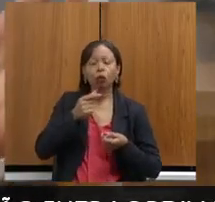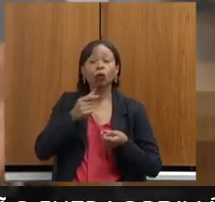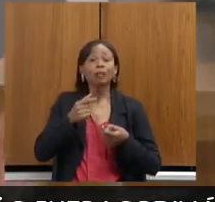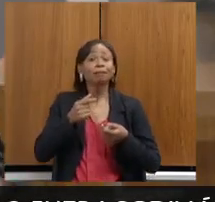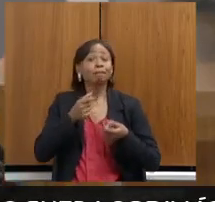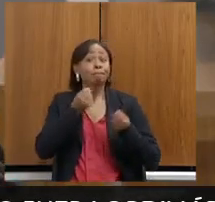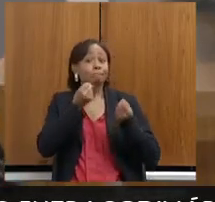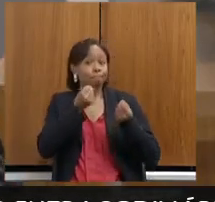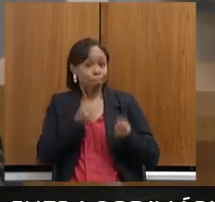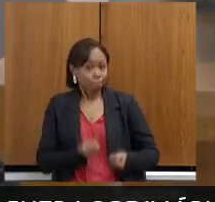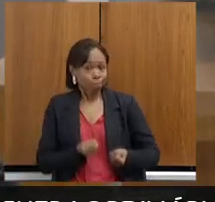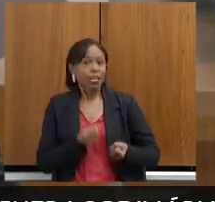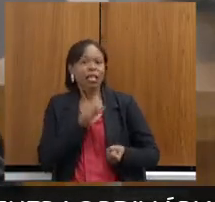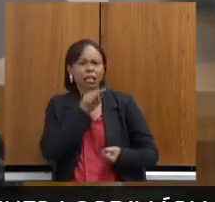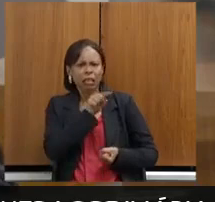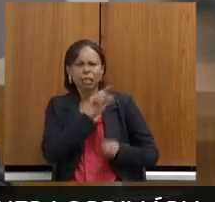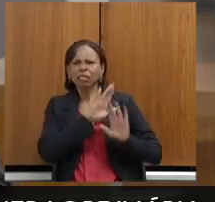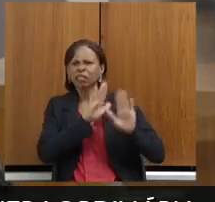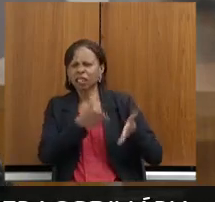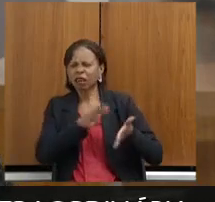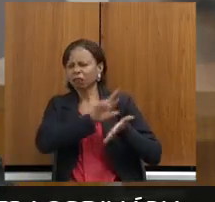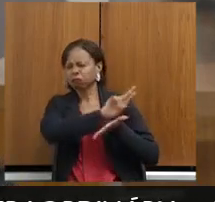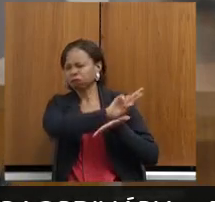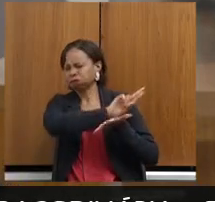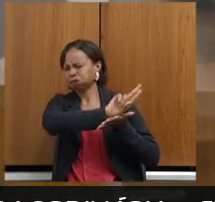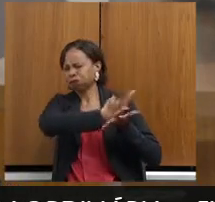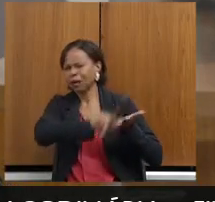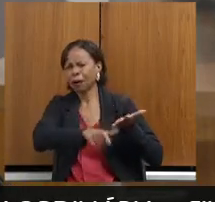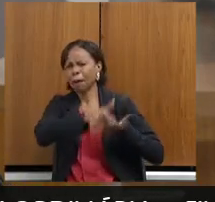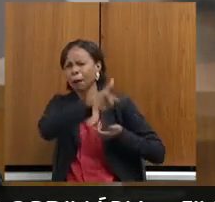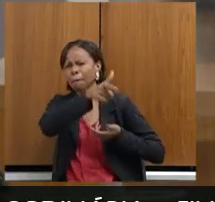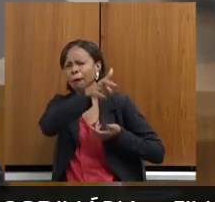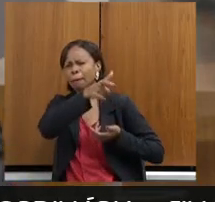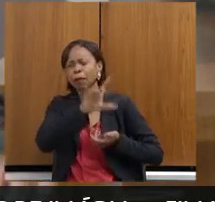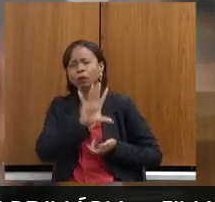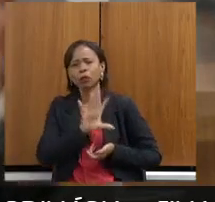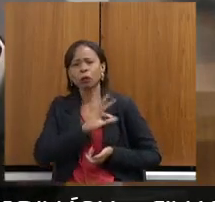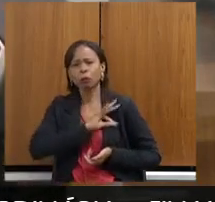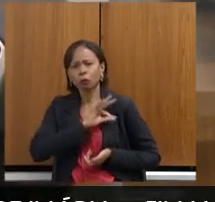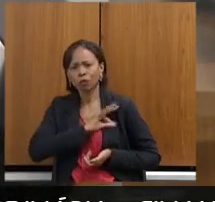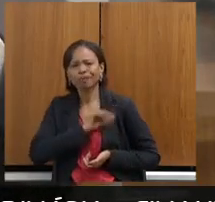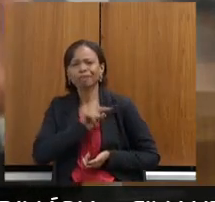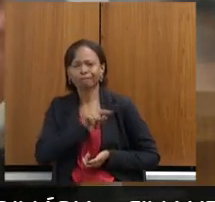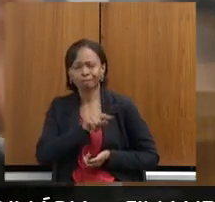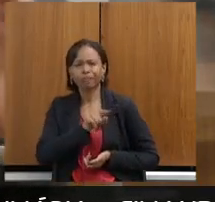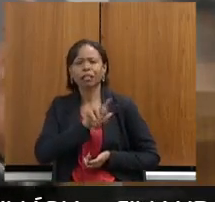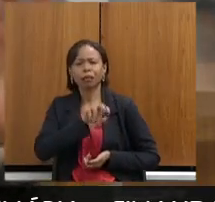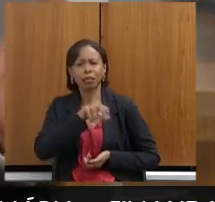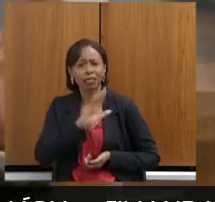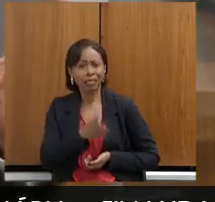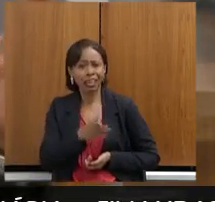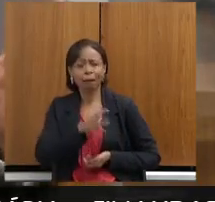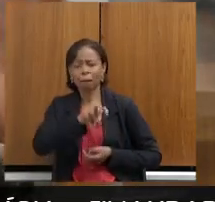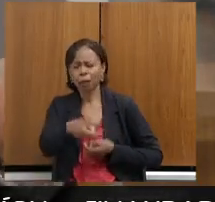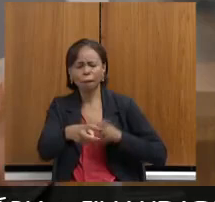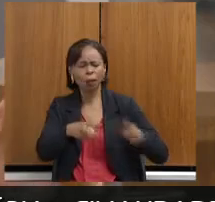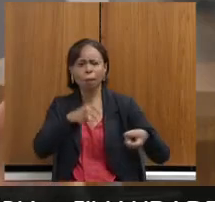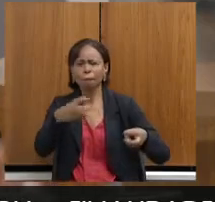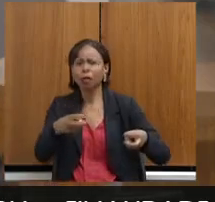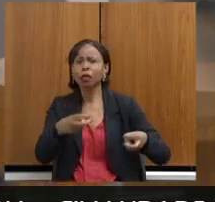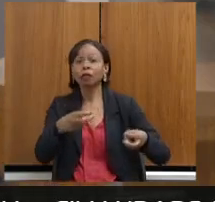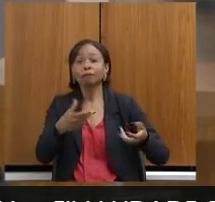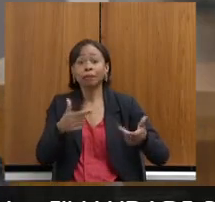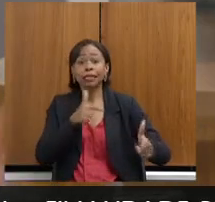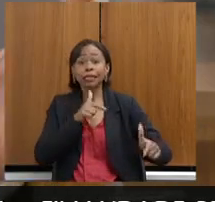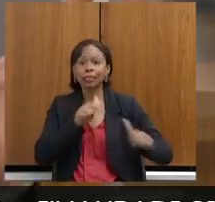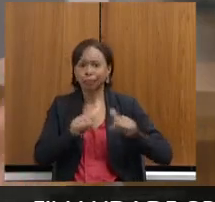tivemos é inúmeros homicídios de colegas uma verdadeira é execução de